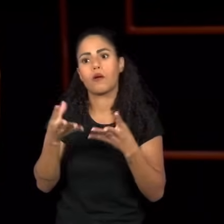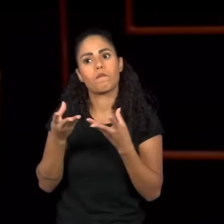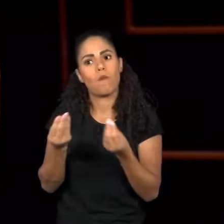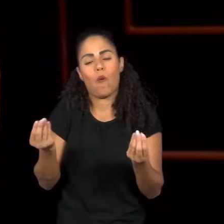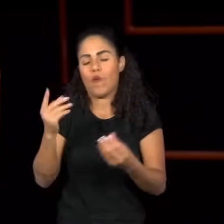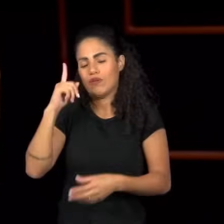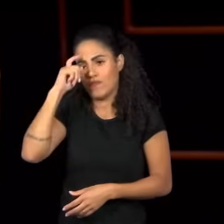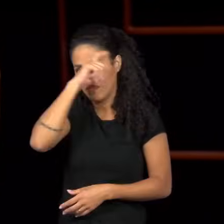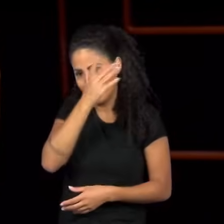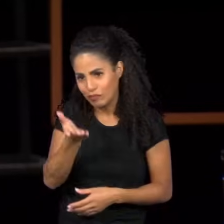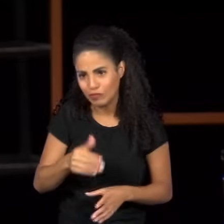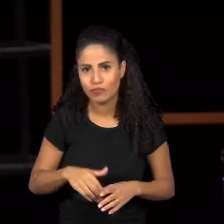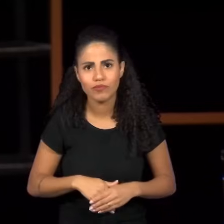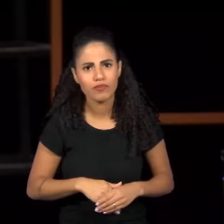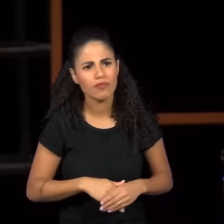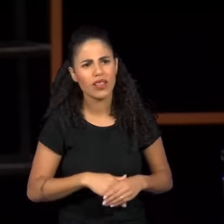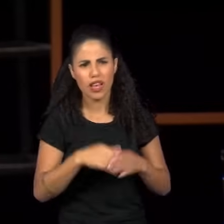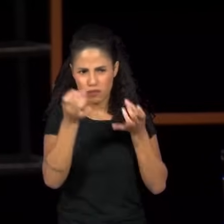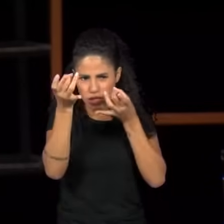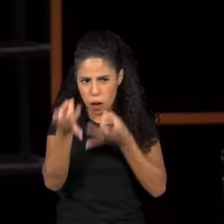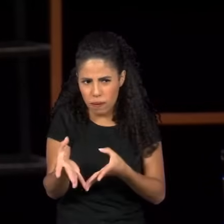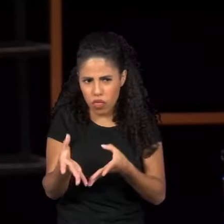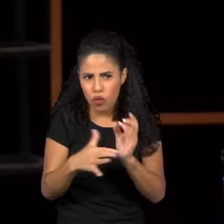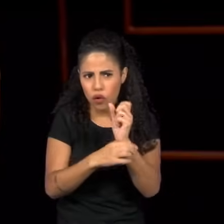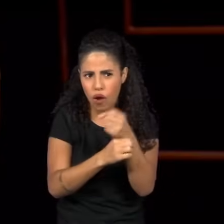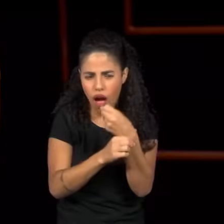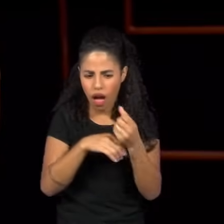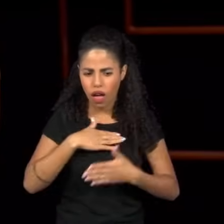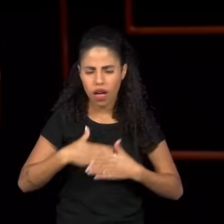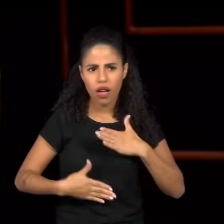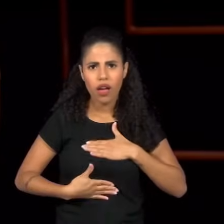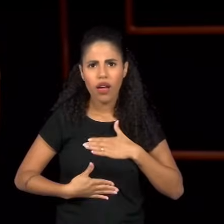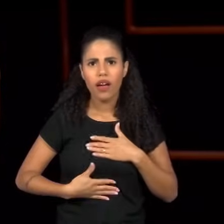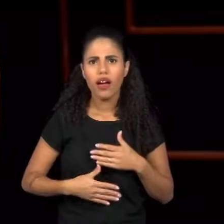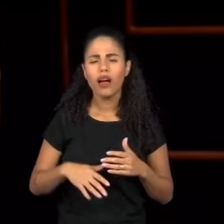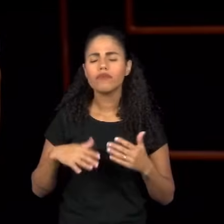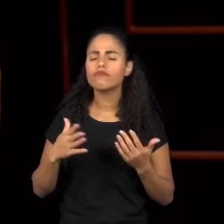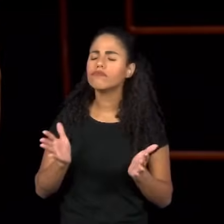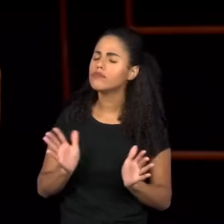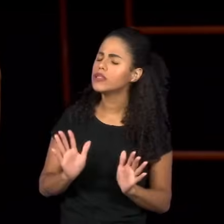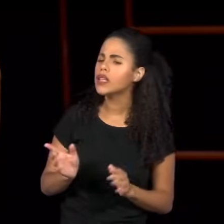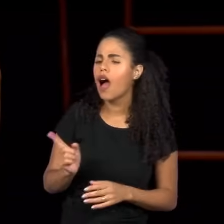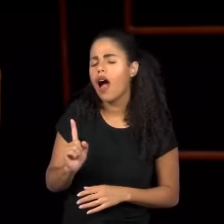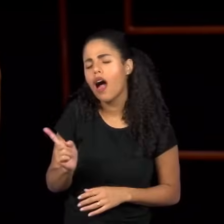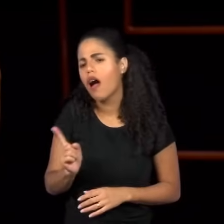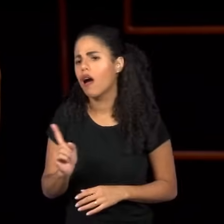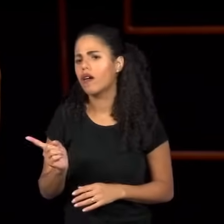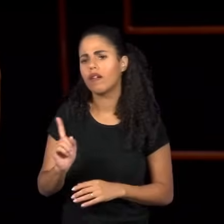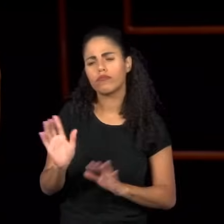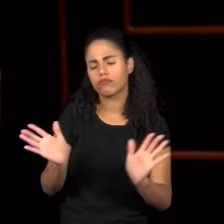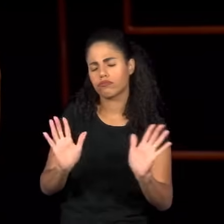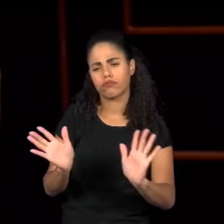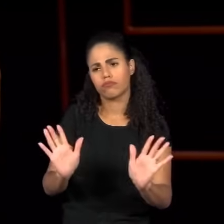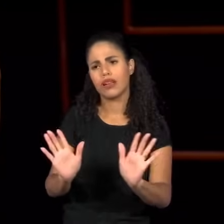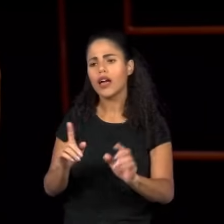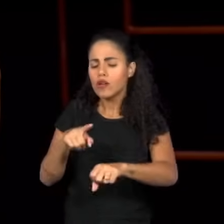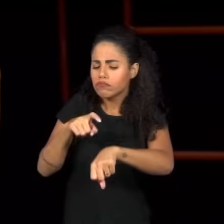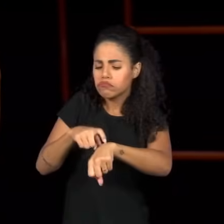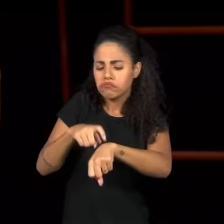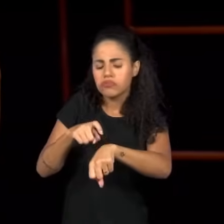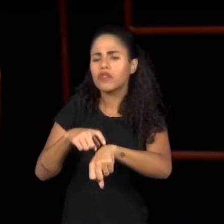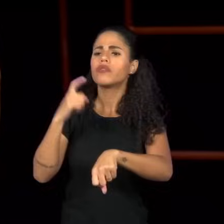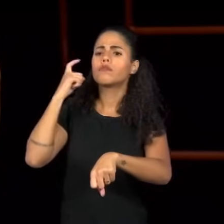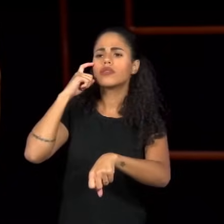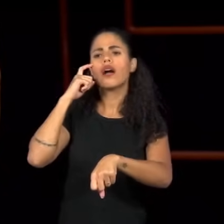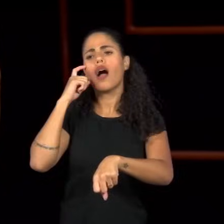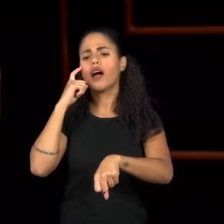complexo. E você abandonou esse trabalho? Não abandonei. Eu acho que chegou um momento que eu acho